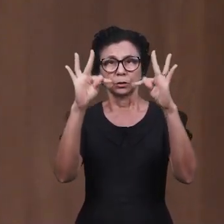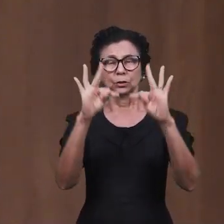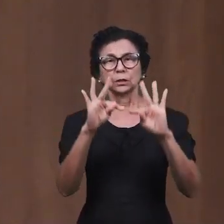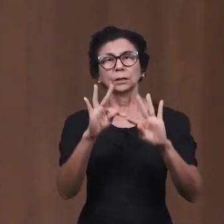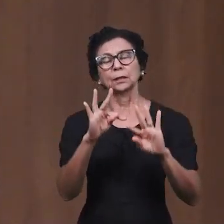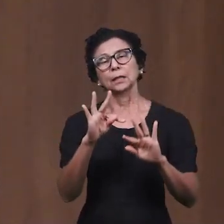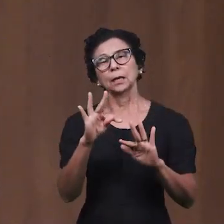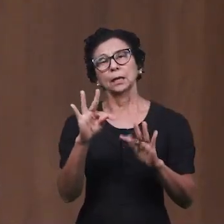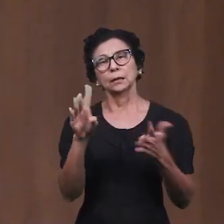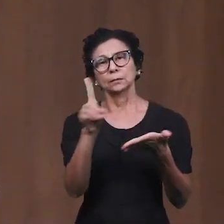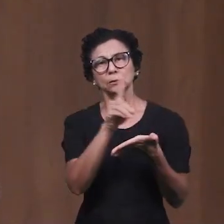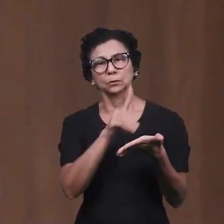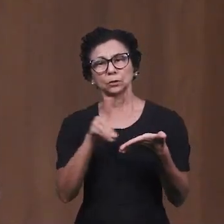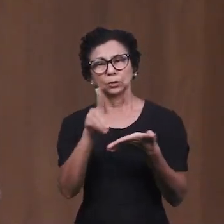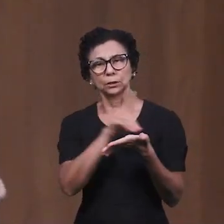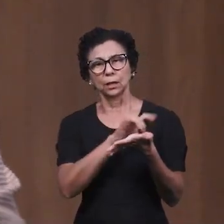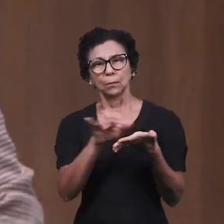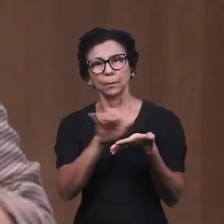gente pode olhar